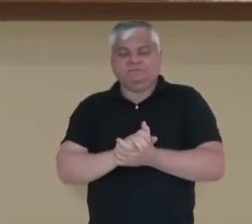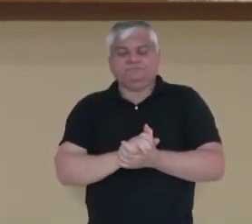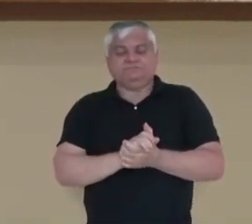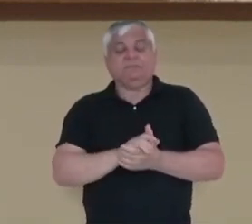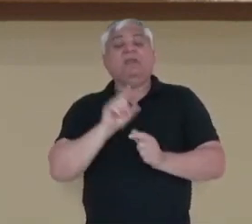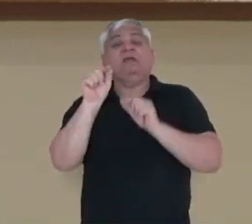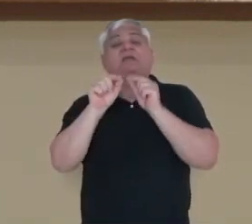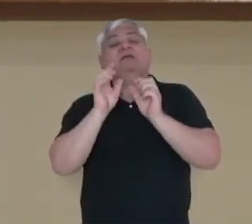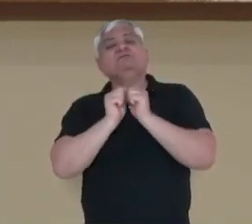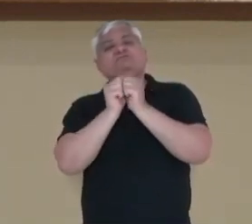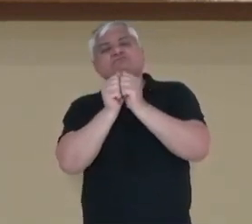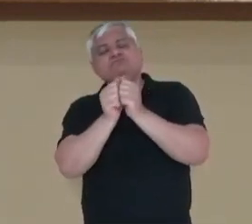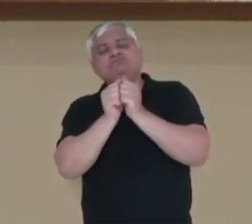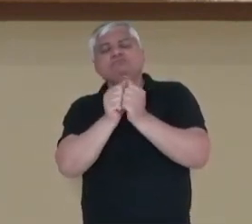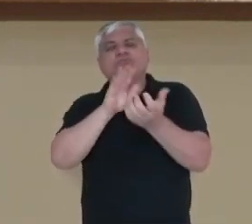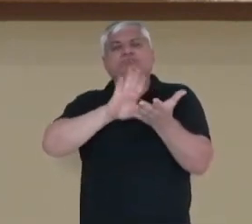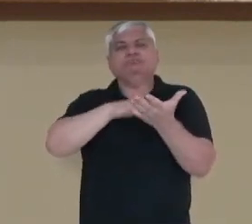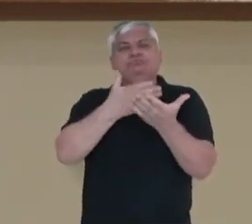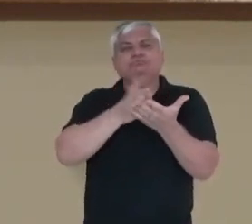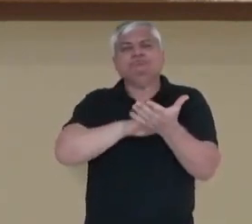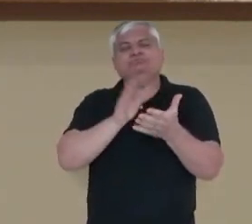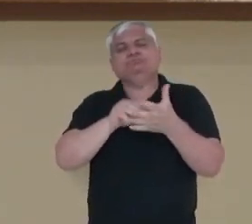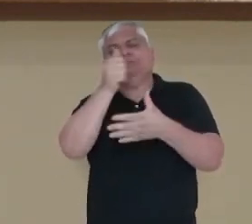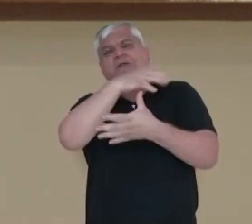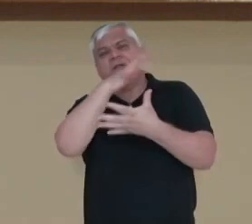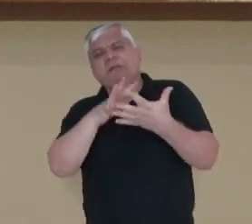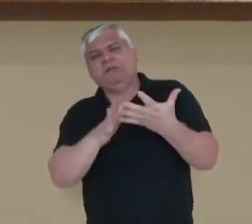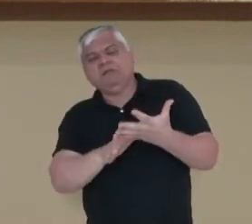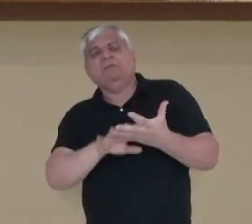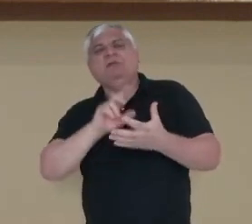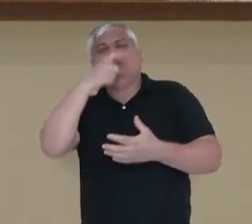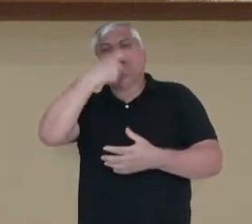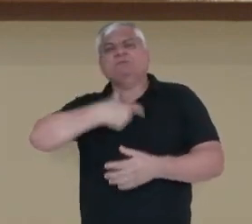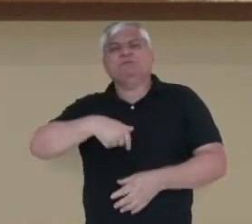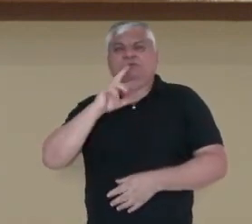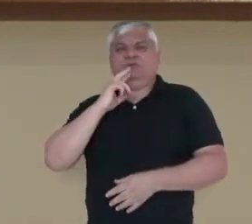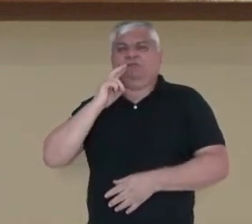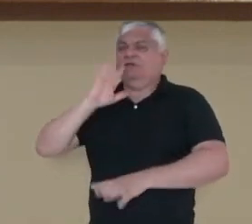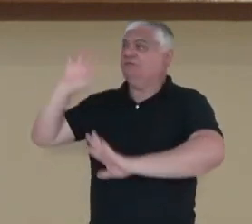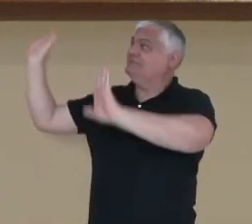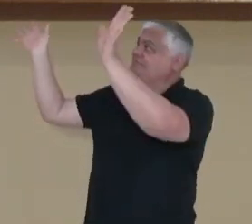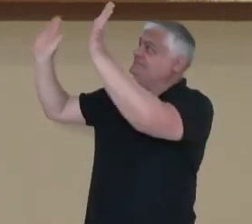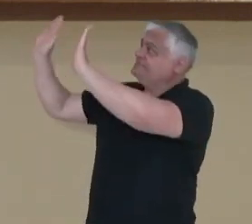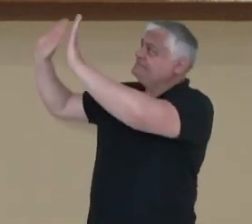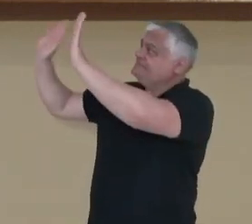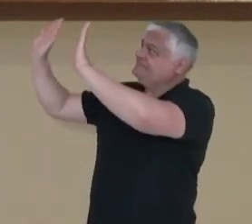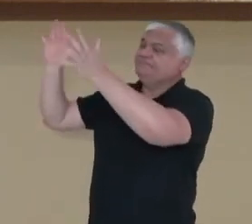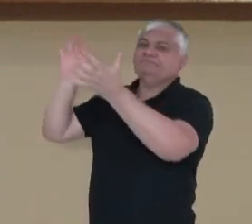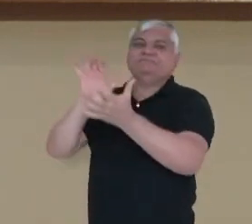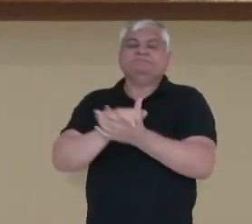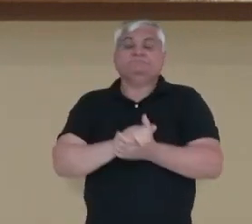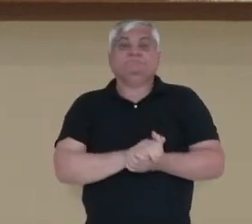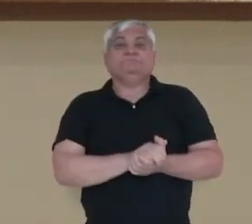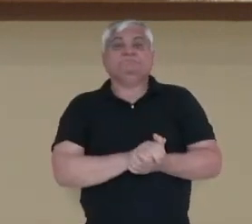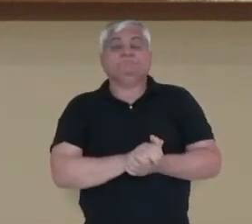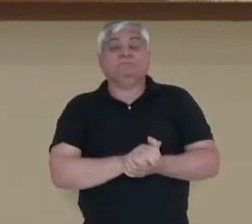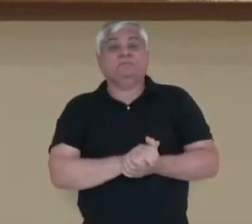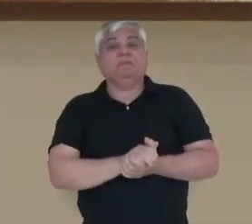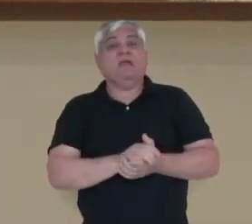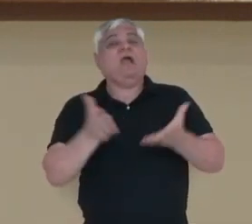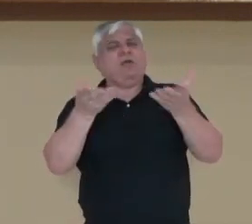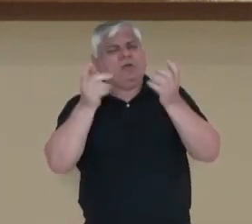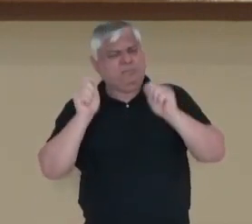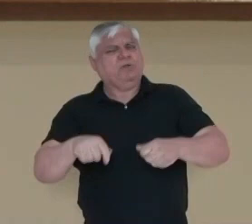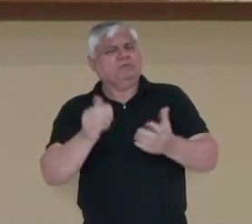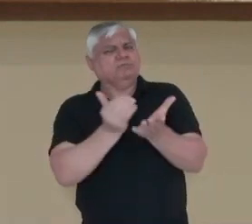quem vai acompanhar a gente durante toda essa aula como nosso intérprete é o Ronaldo. E eu acho que agora a gente já